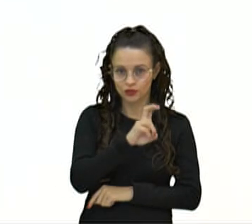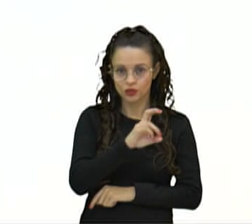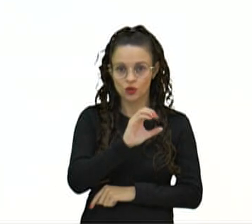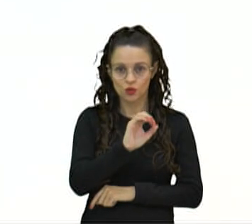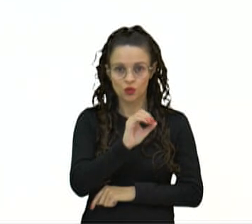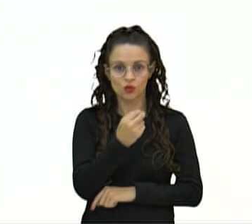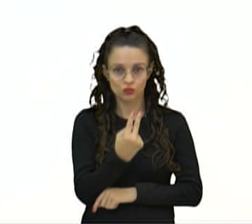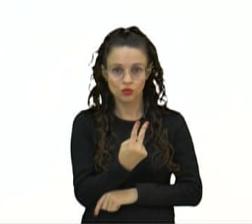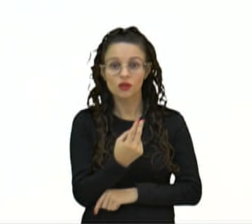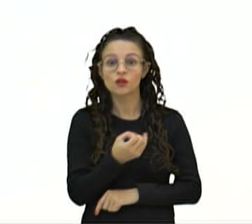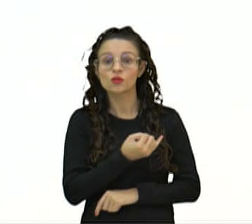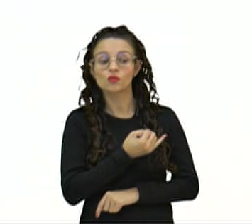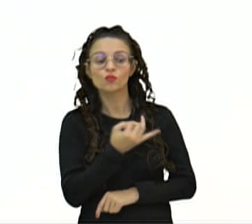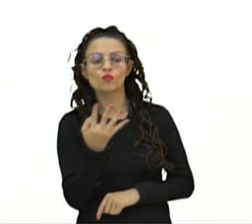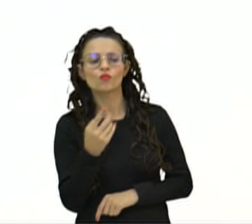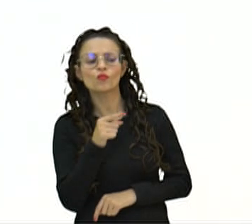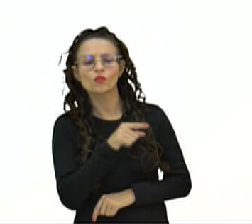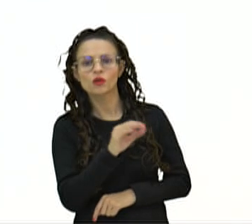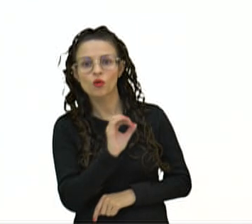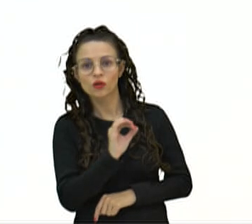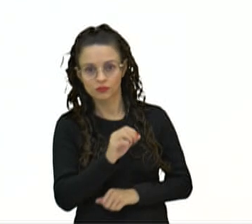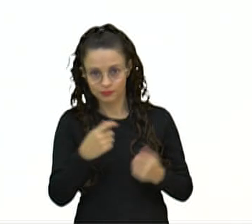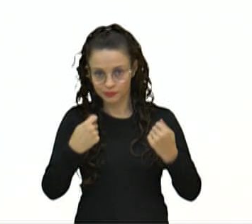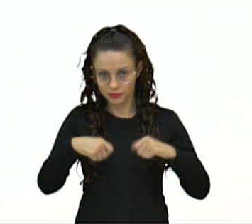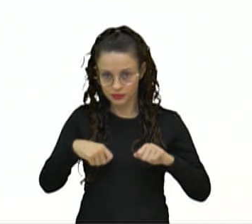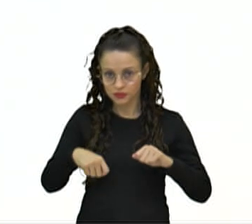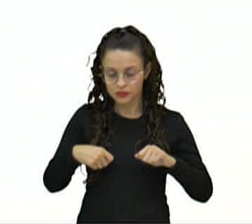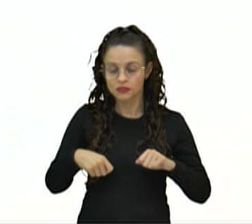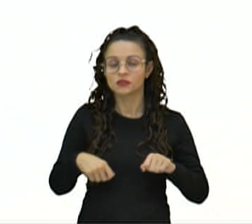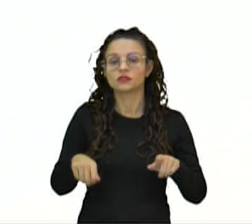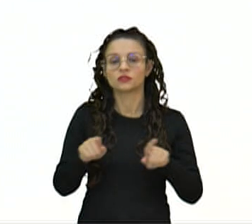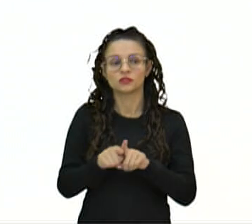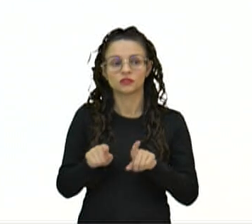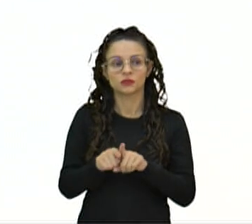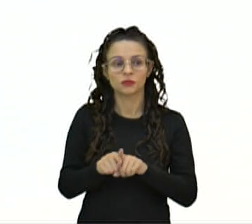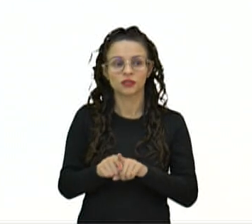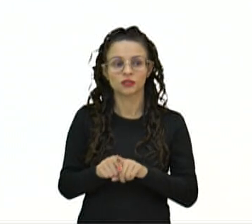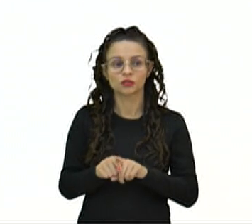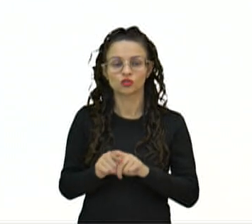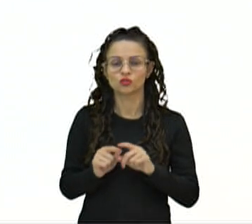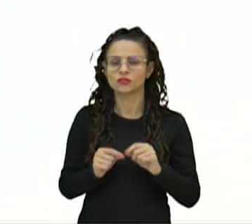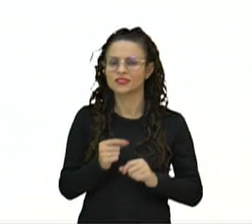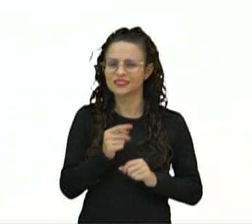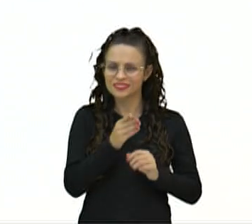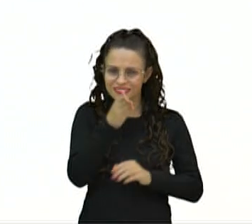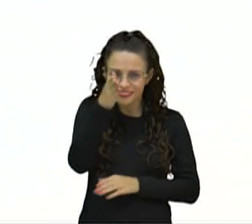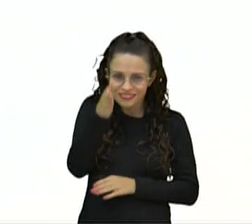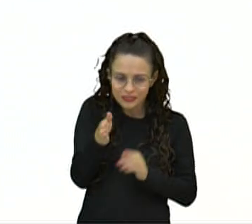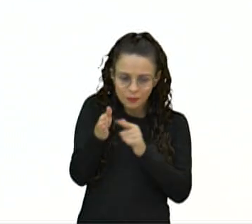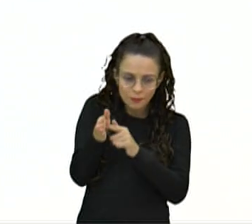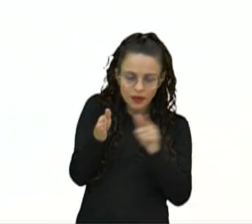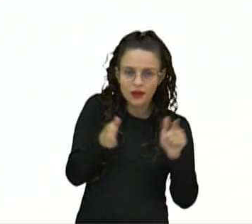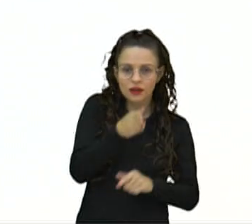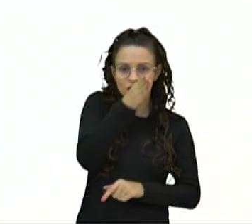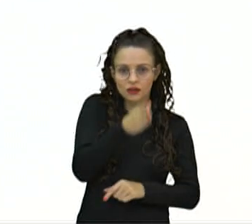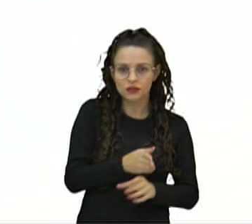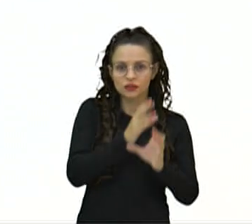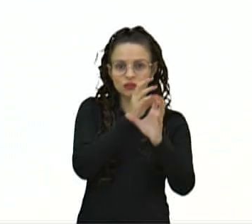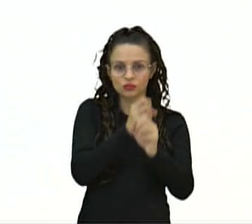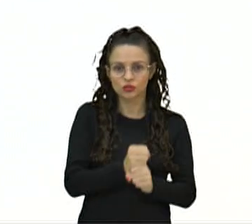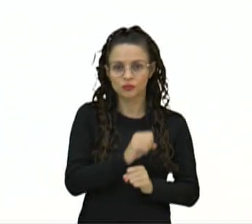2,5O2, que é a quantidade de oxigênio que eu preciso. Como os dois aqui estão do mesmo lado, do lado dos reagentes, eu vou somar